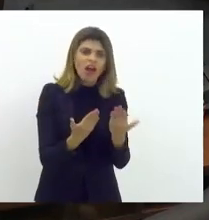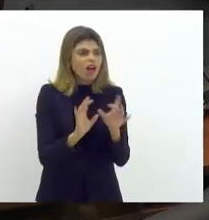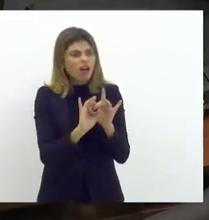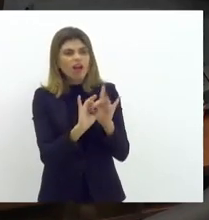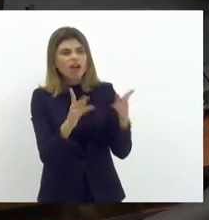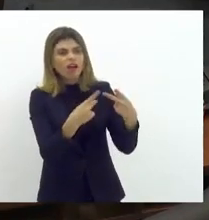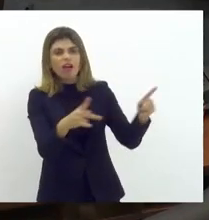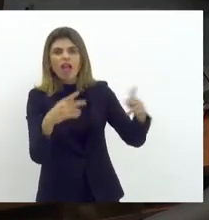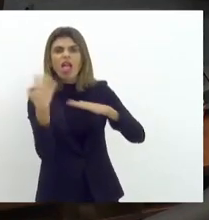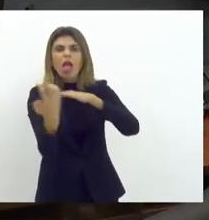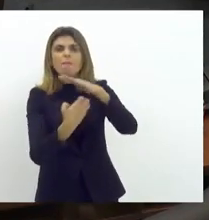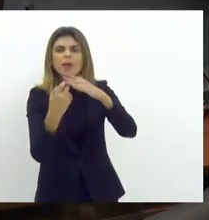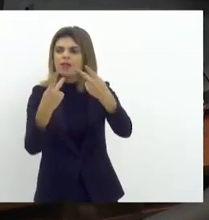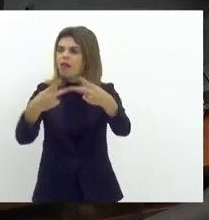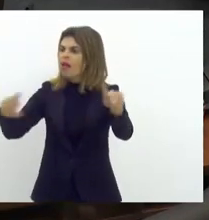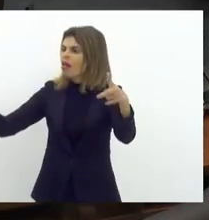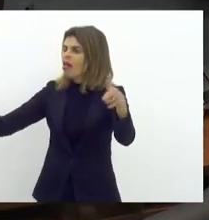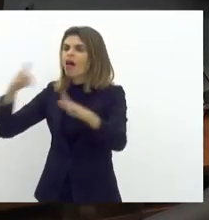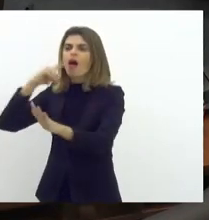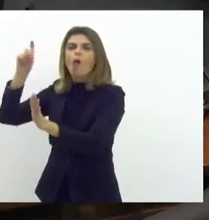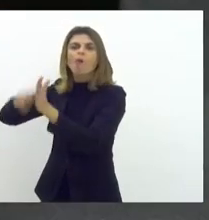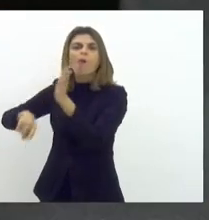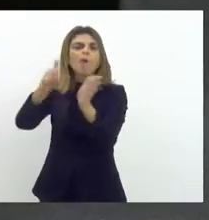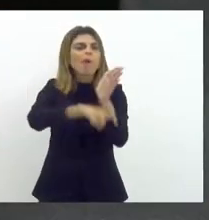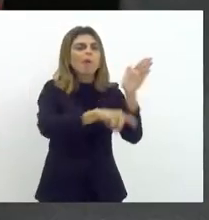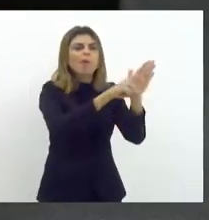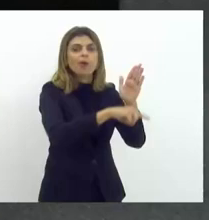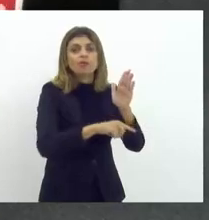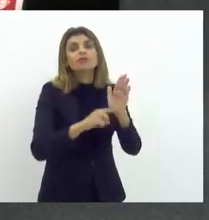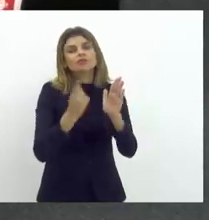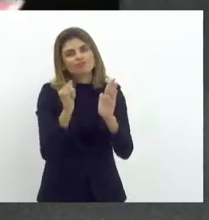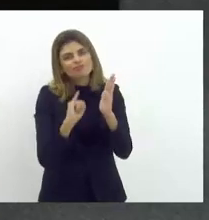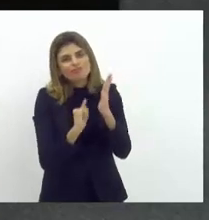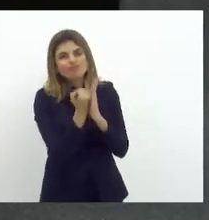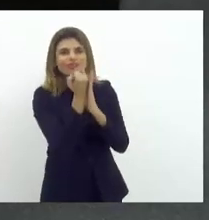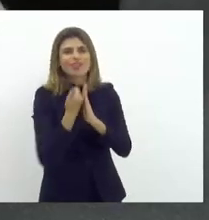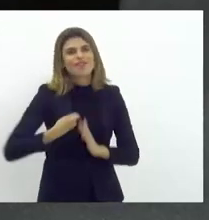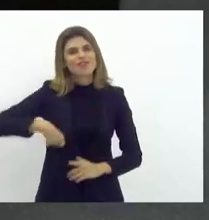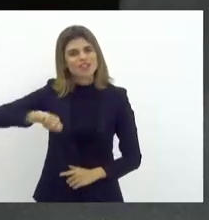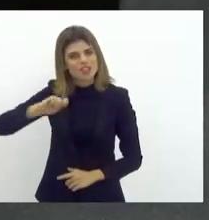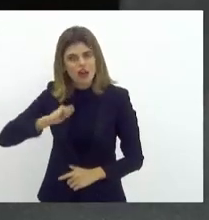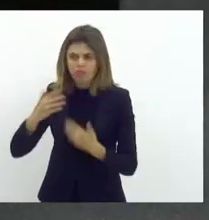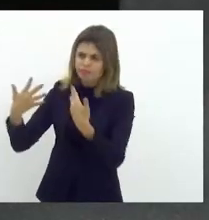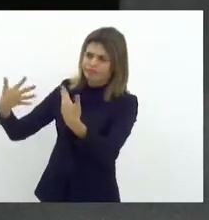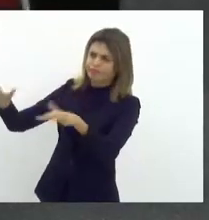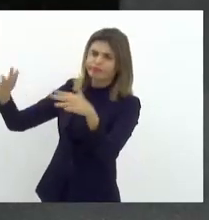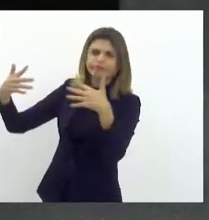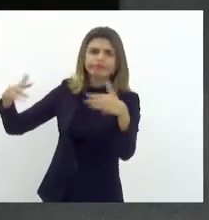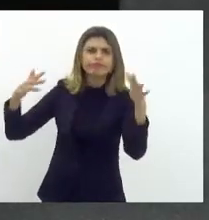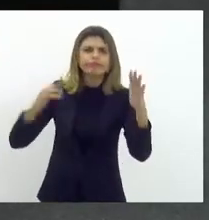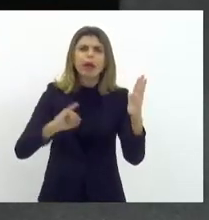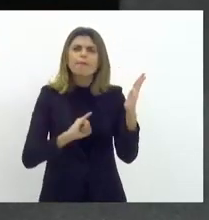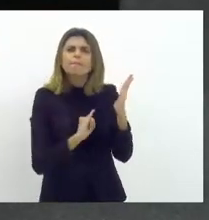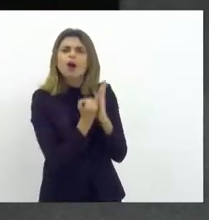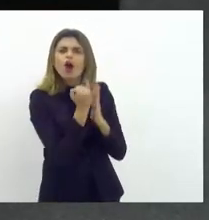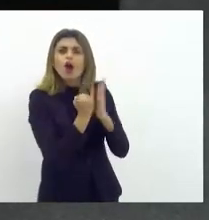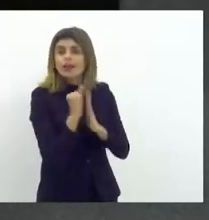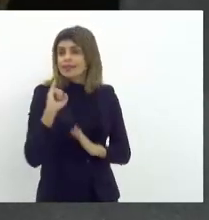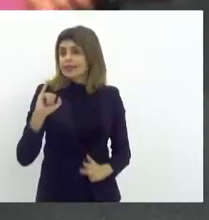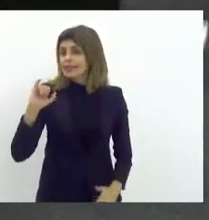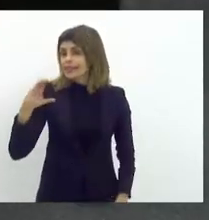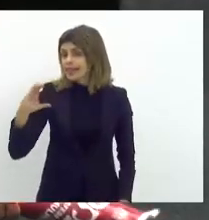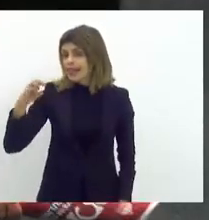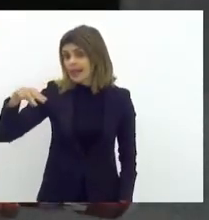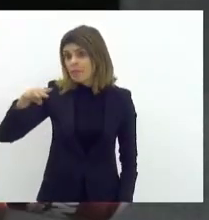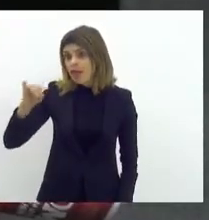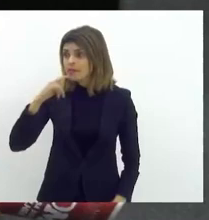diferentes empresas né nos benefícios fiscais Abrindo mão de impostos como ICMS como